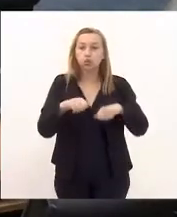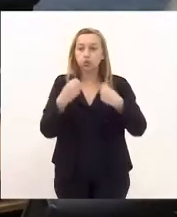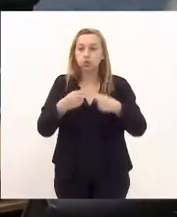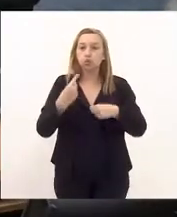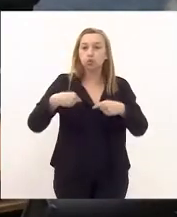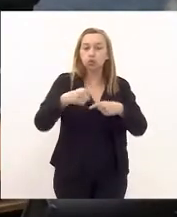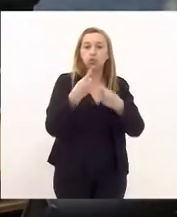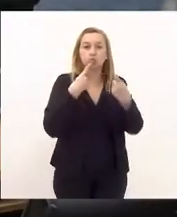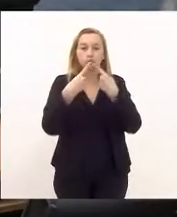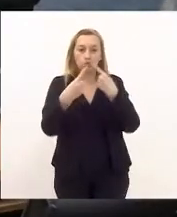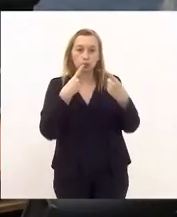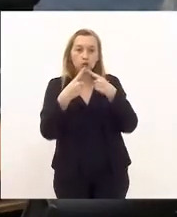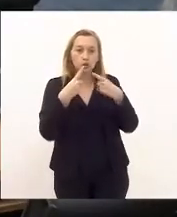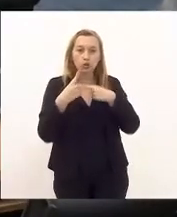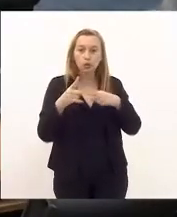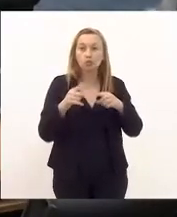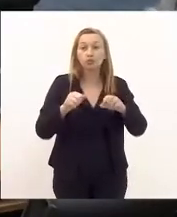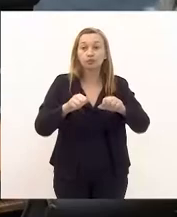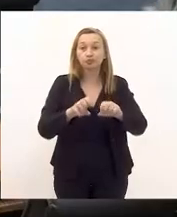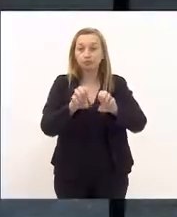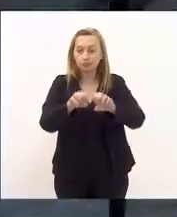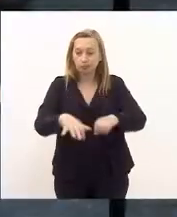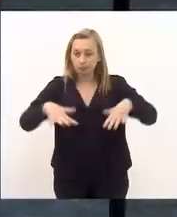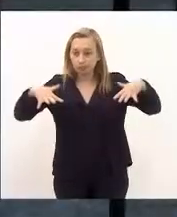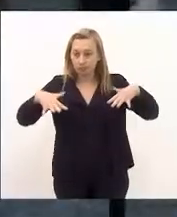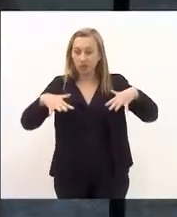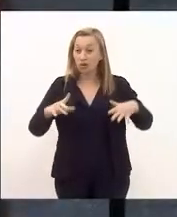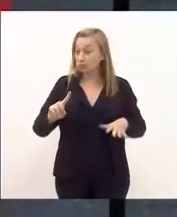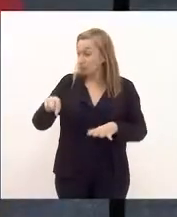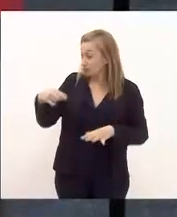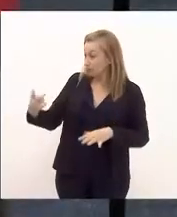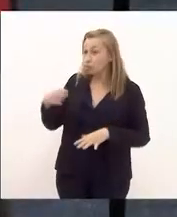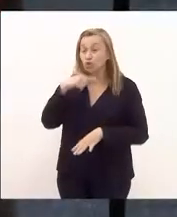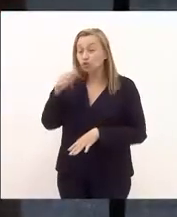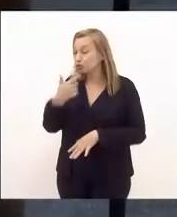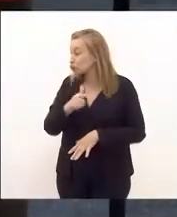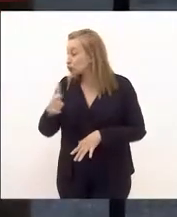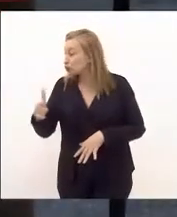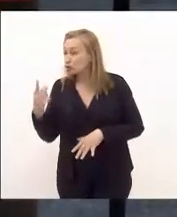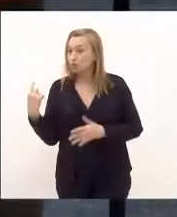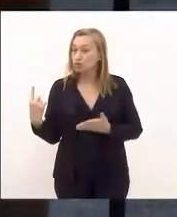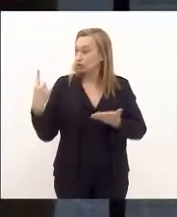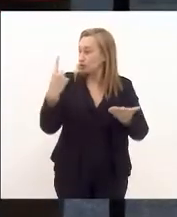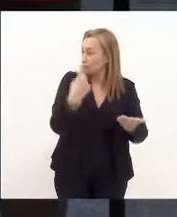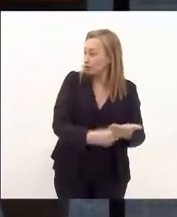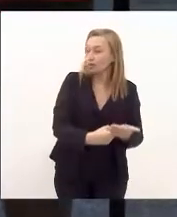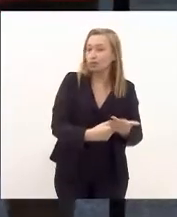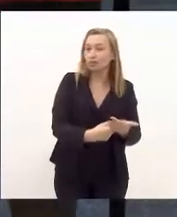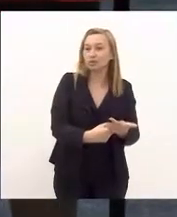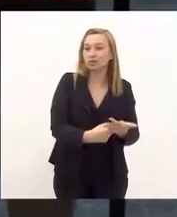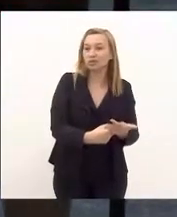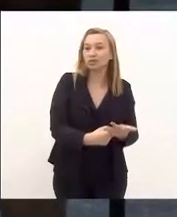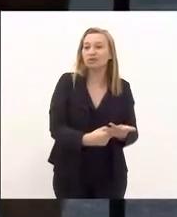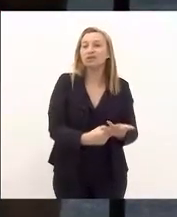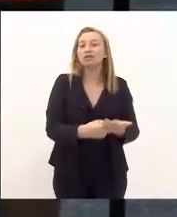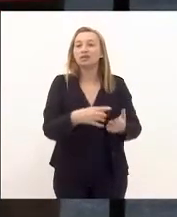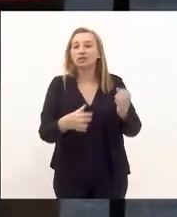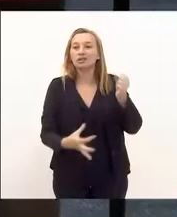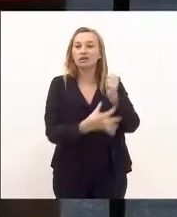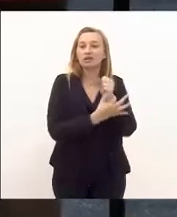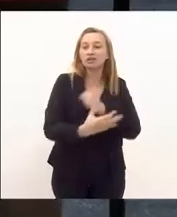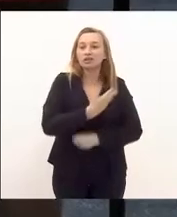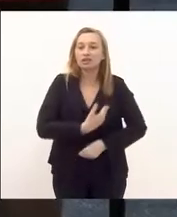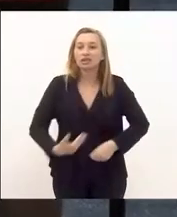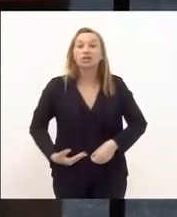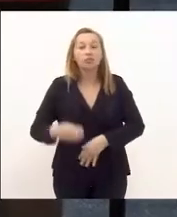a discussão nesse plenário. Por outro lado, eu não tenho a menor dúvida do seu compromisso com a segurança pública e que o